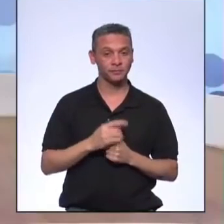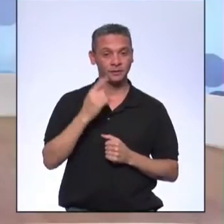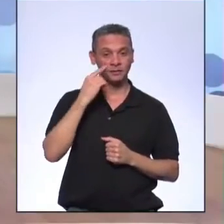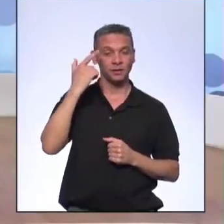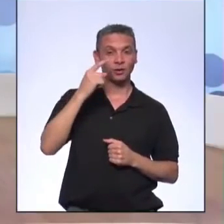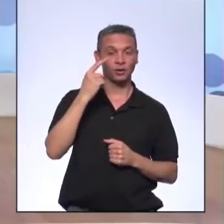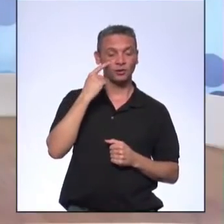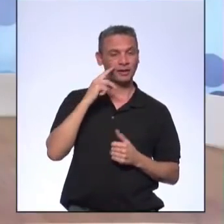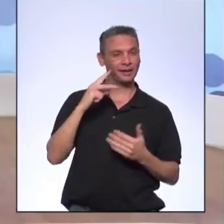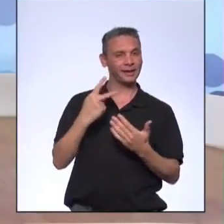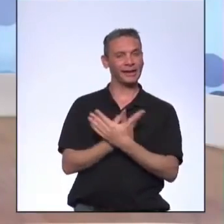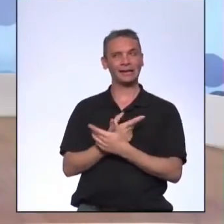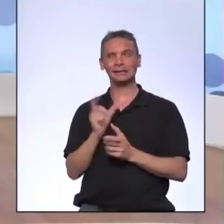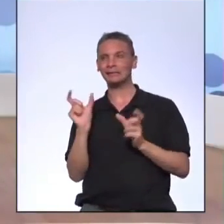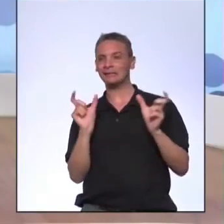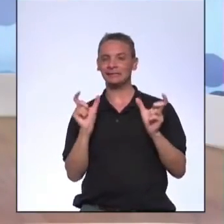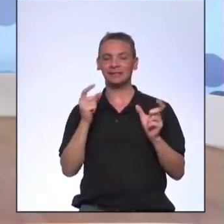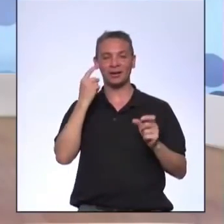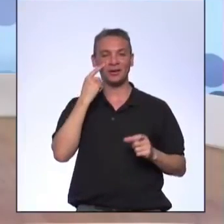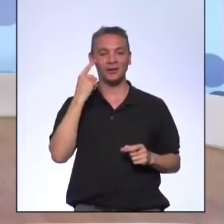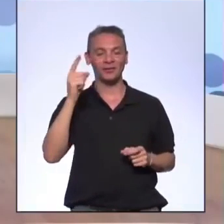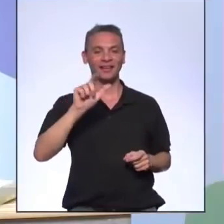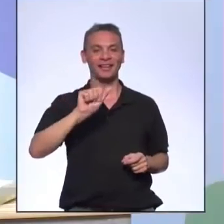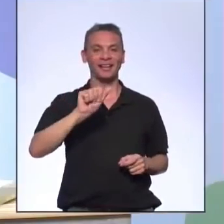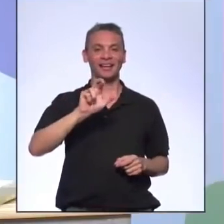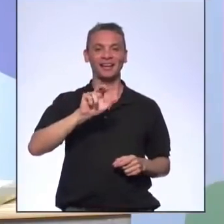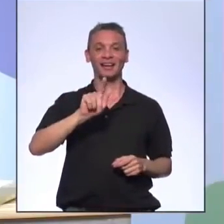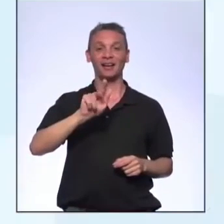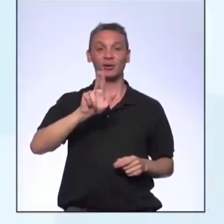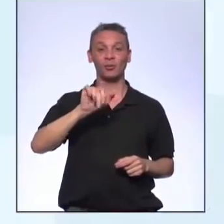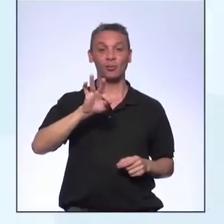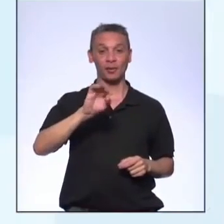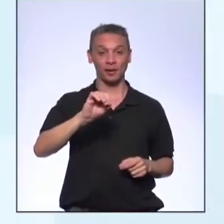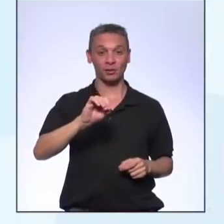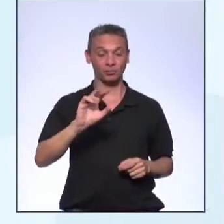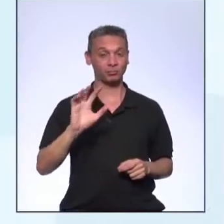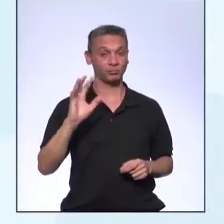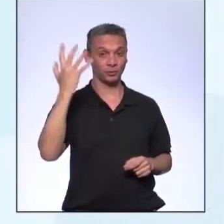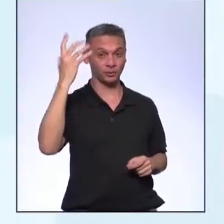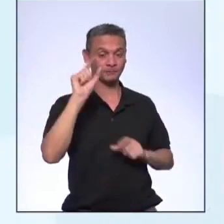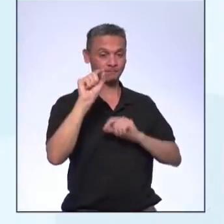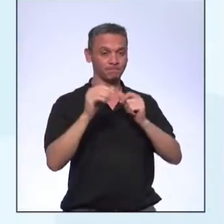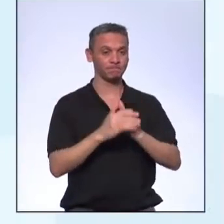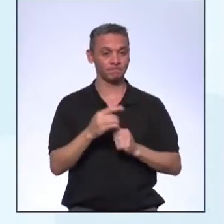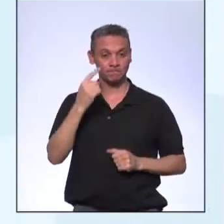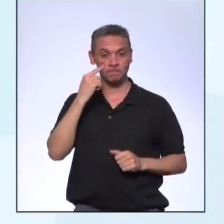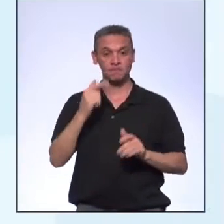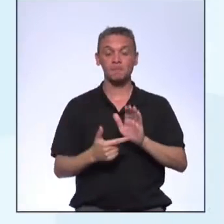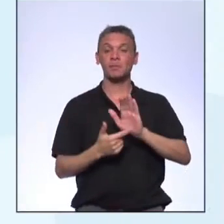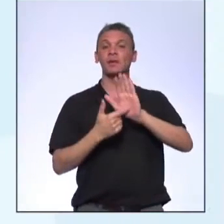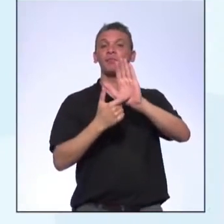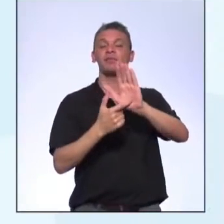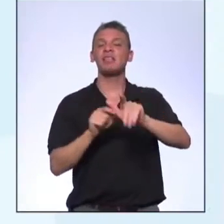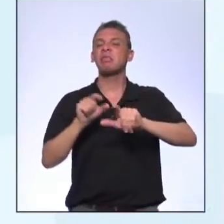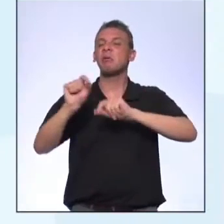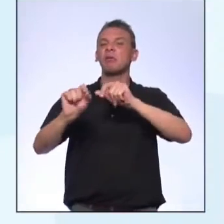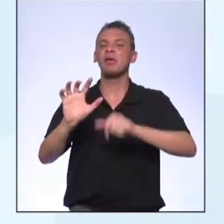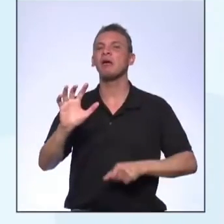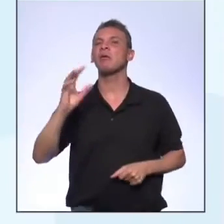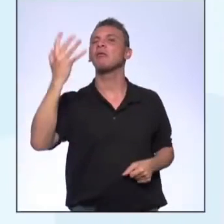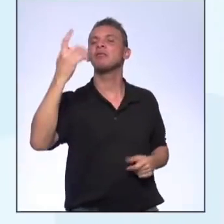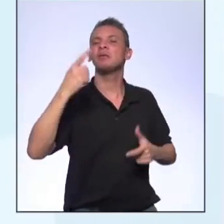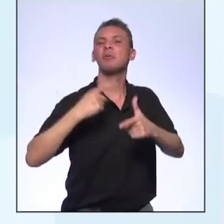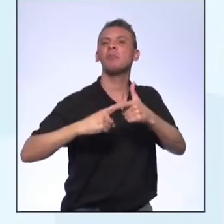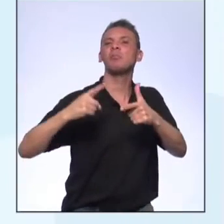ia errar aqui, mas eu falei argumento. Argumento de causa e efeito. Nele, você apresenta a causa de um determinado